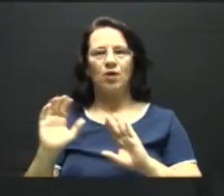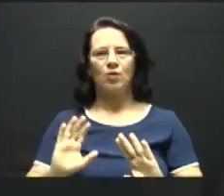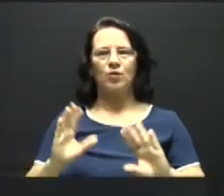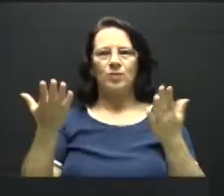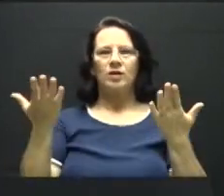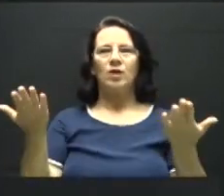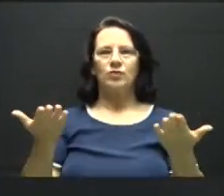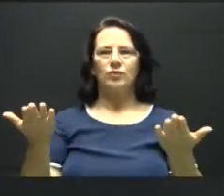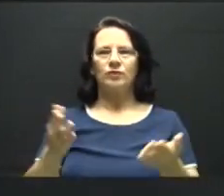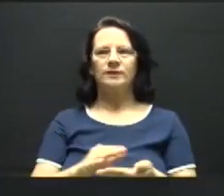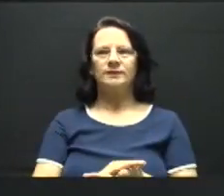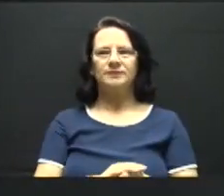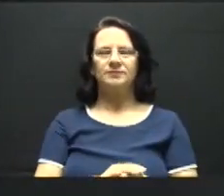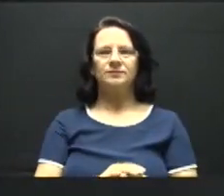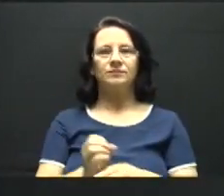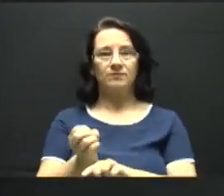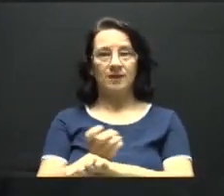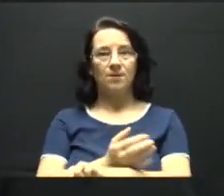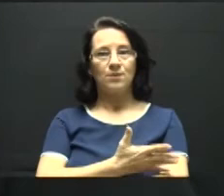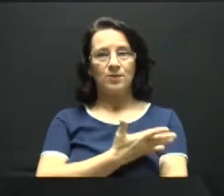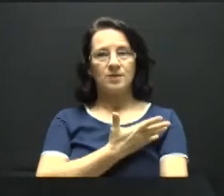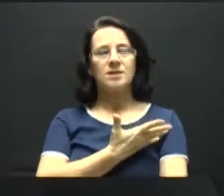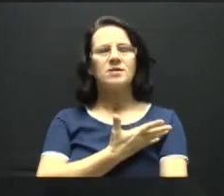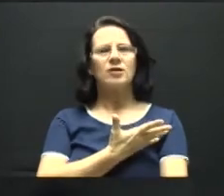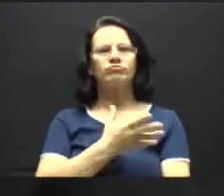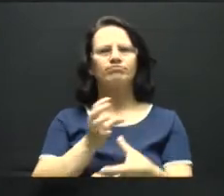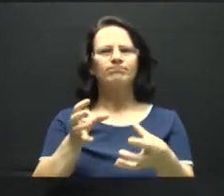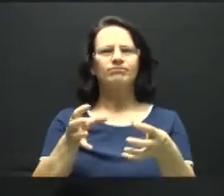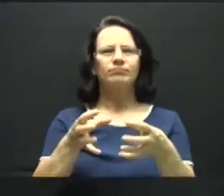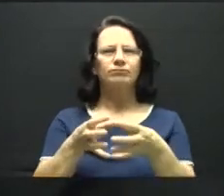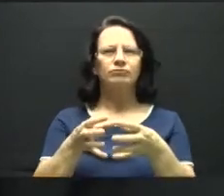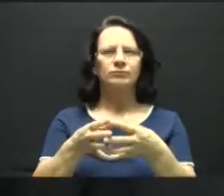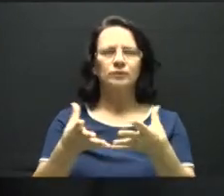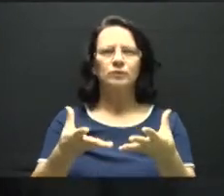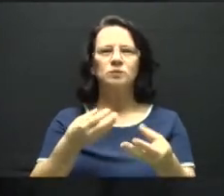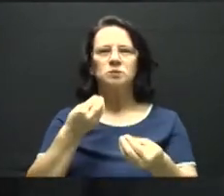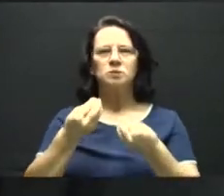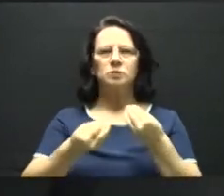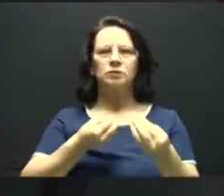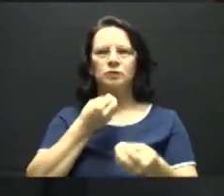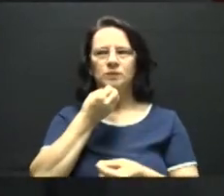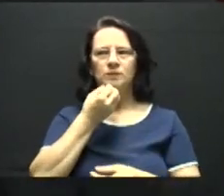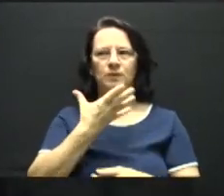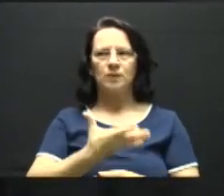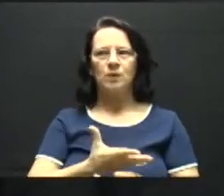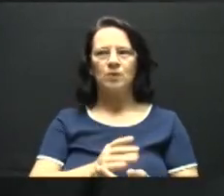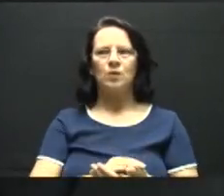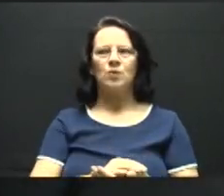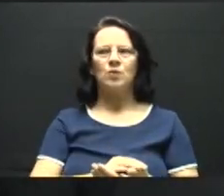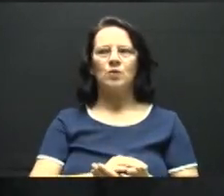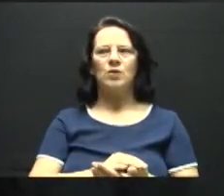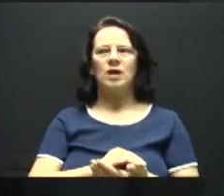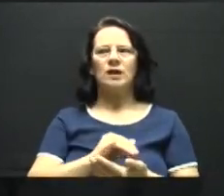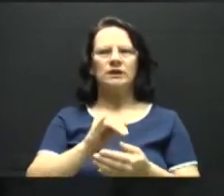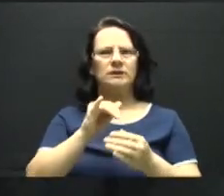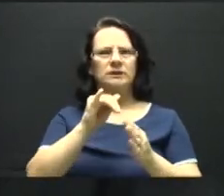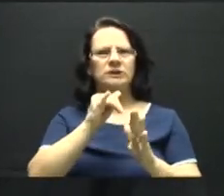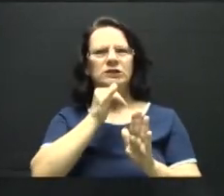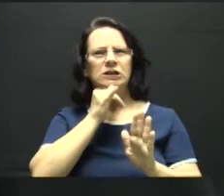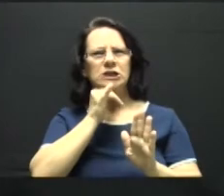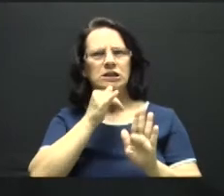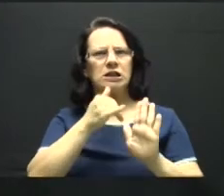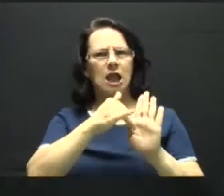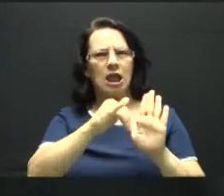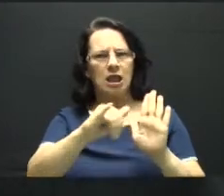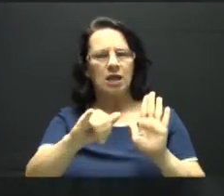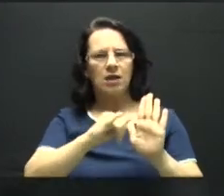desse direito que é assim emocionado nesse conjunto da obra é que nós tivemos aqui com os testemunhos das mães